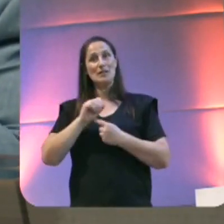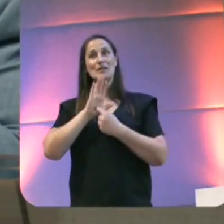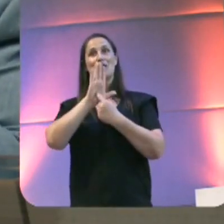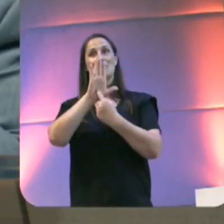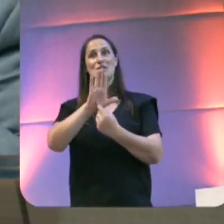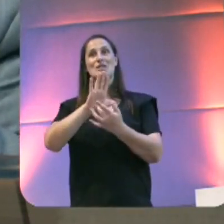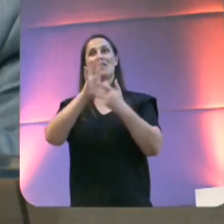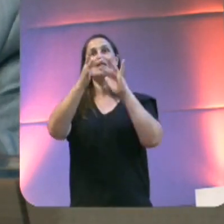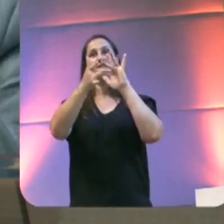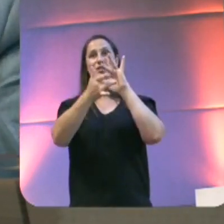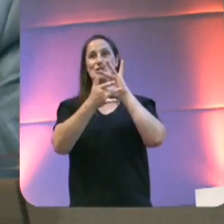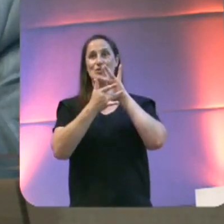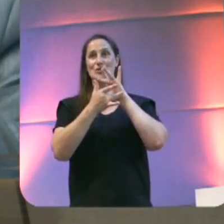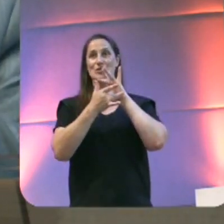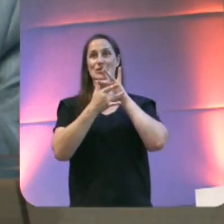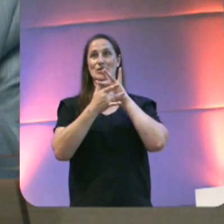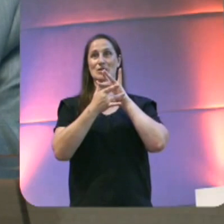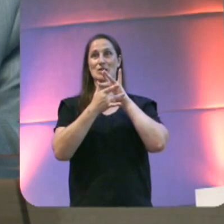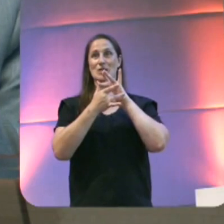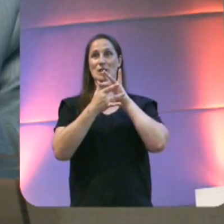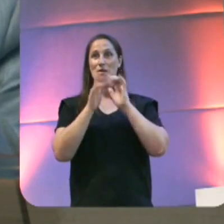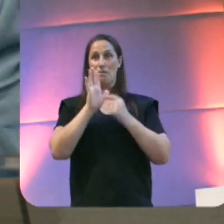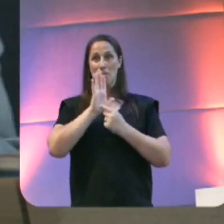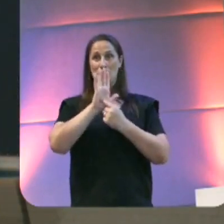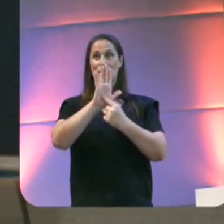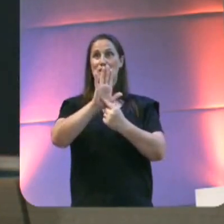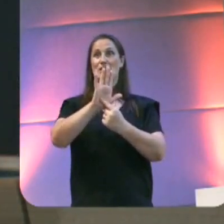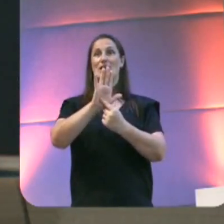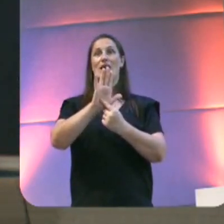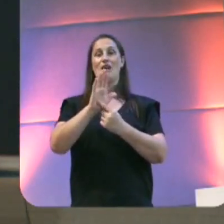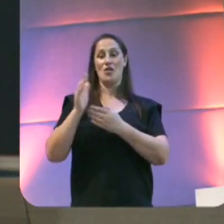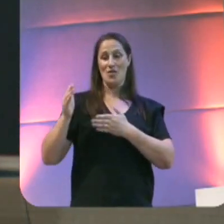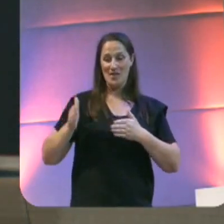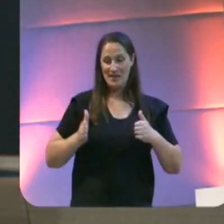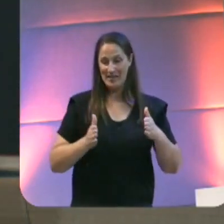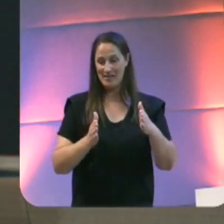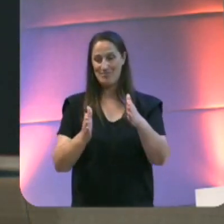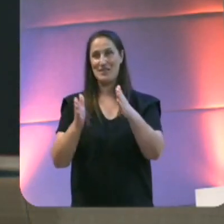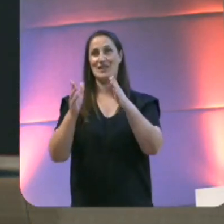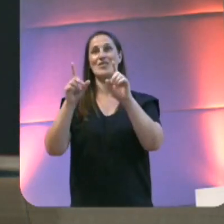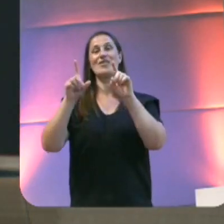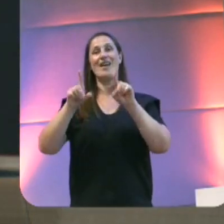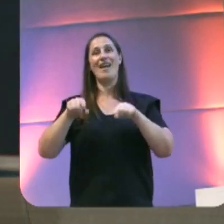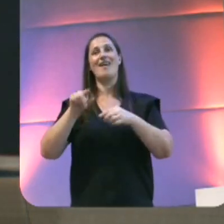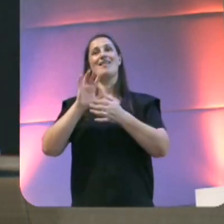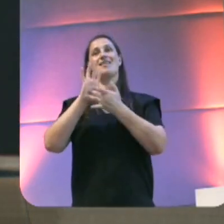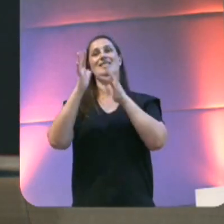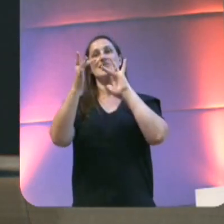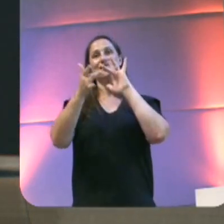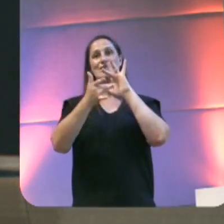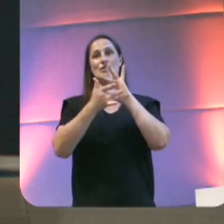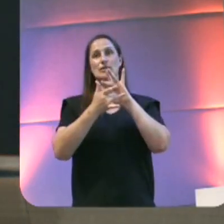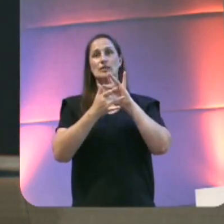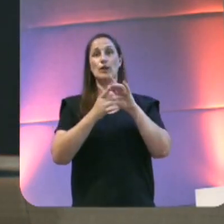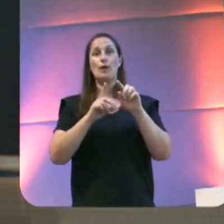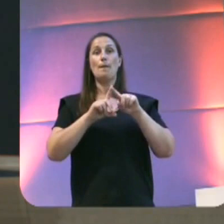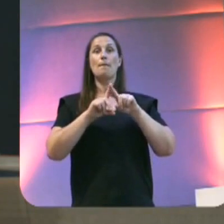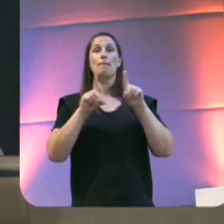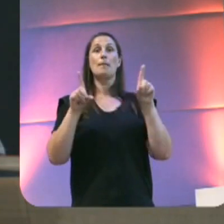dizendo que o caminho é Jesus. Mas muitos de nós estamos com as nossas